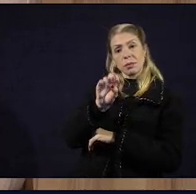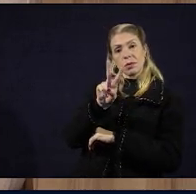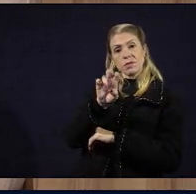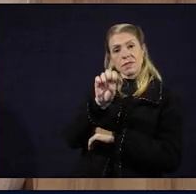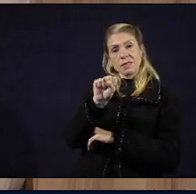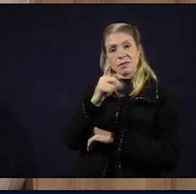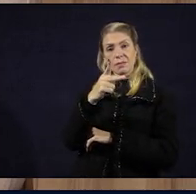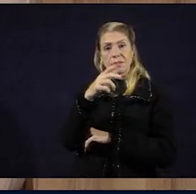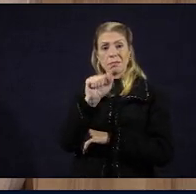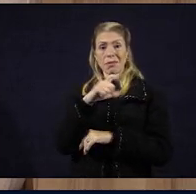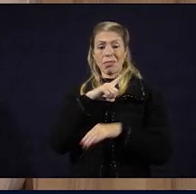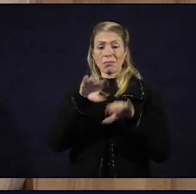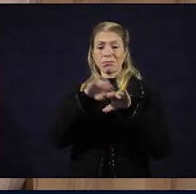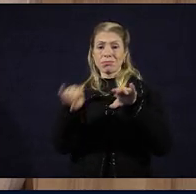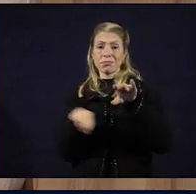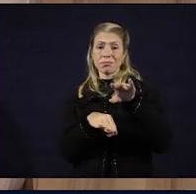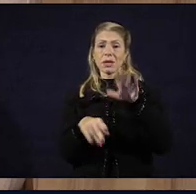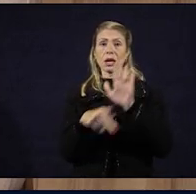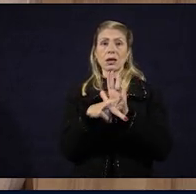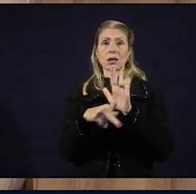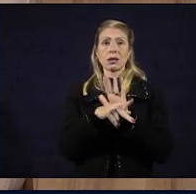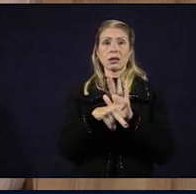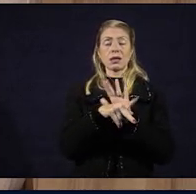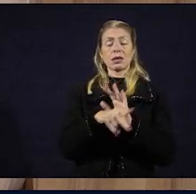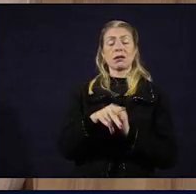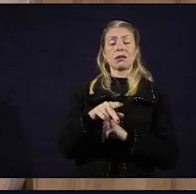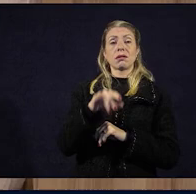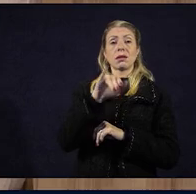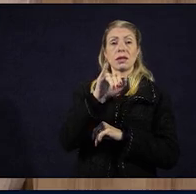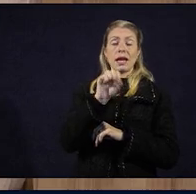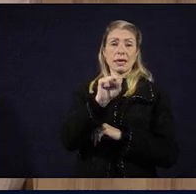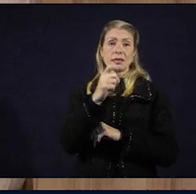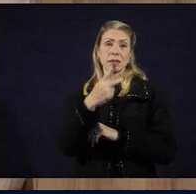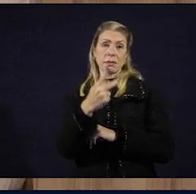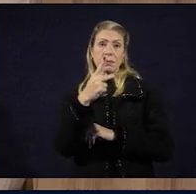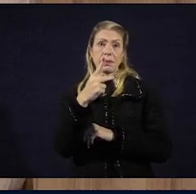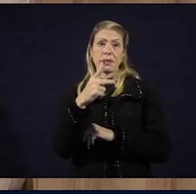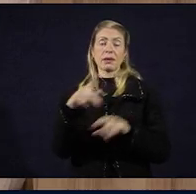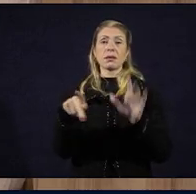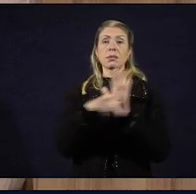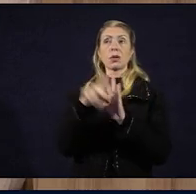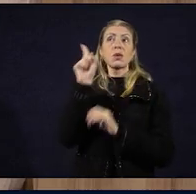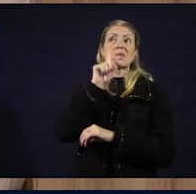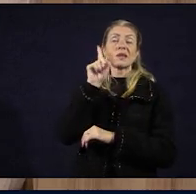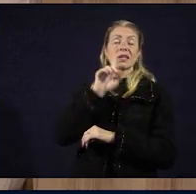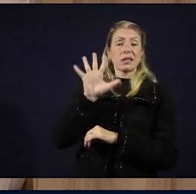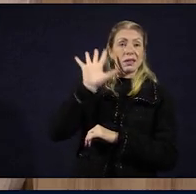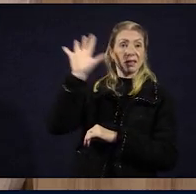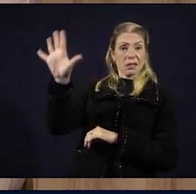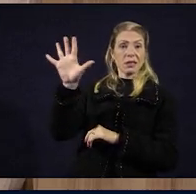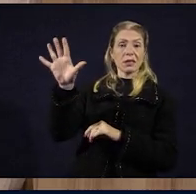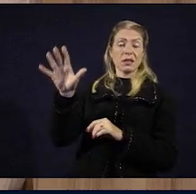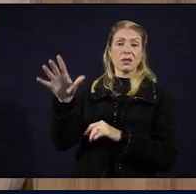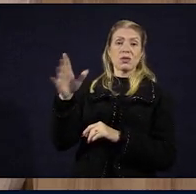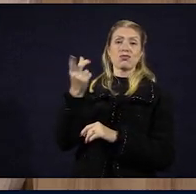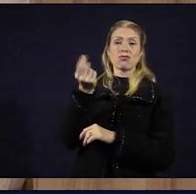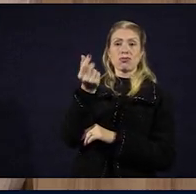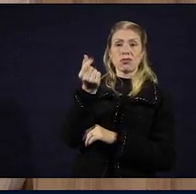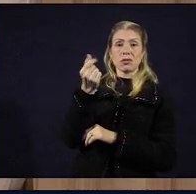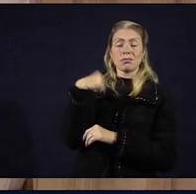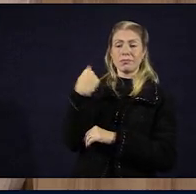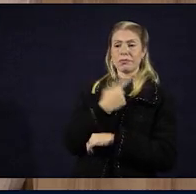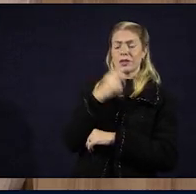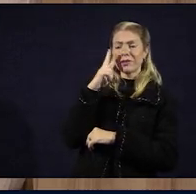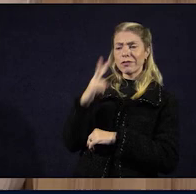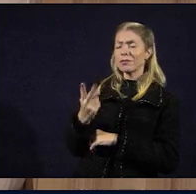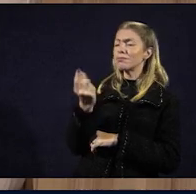do que por exemplo é sentir né que é o índice de bolsa americano quando a gente olha por exemplo para moeda a gente